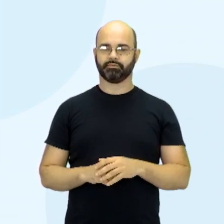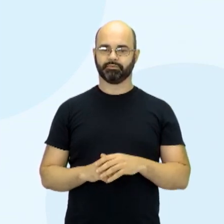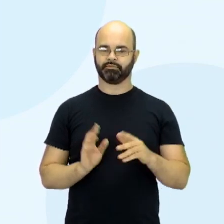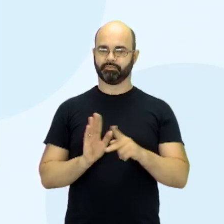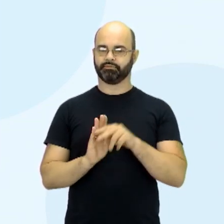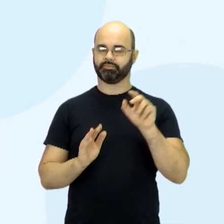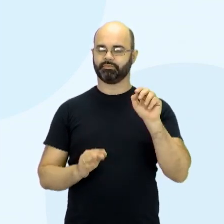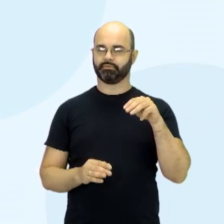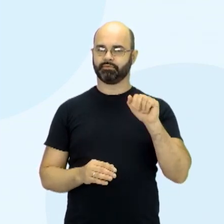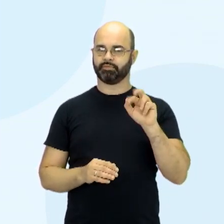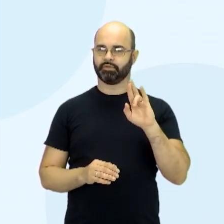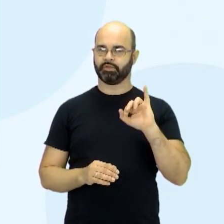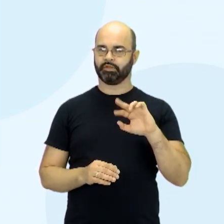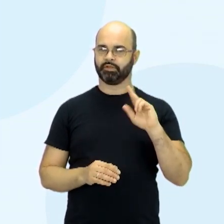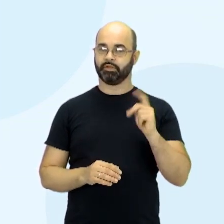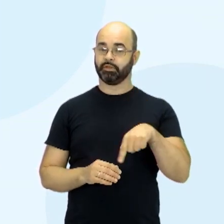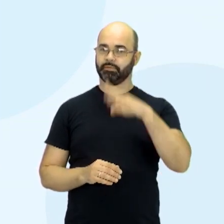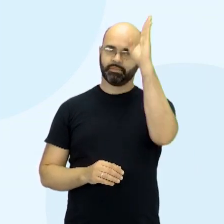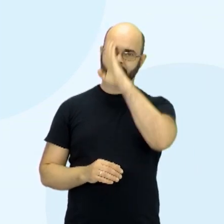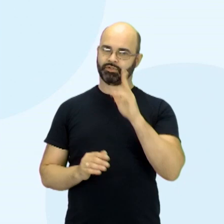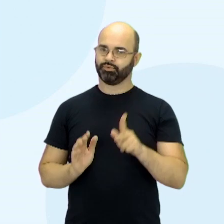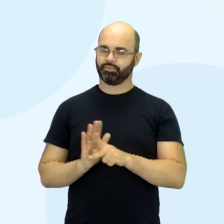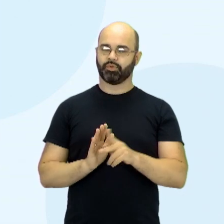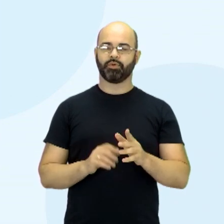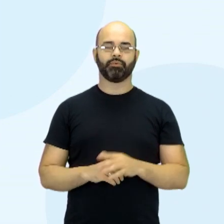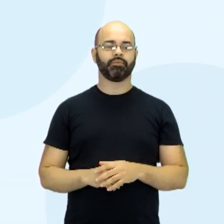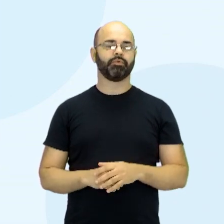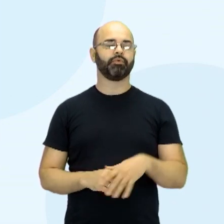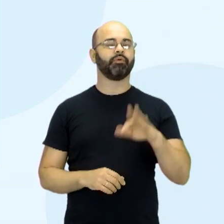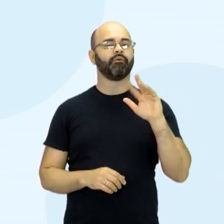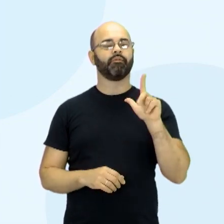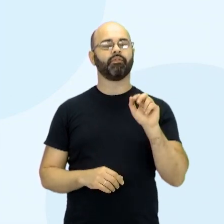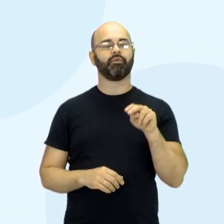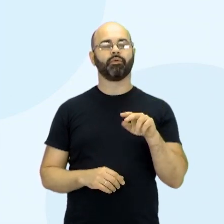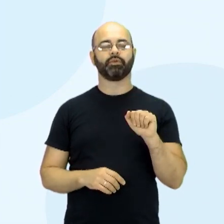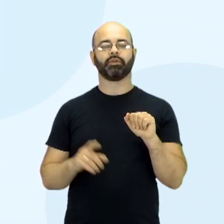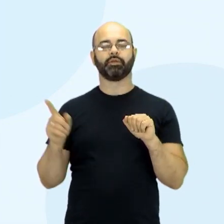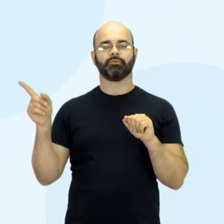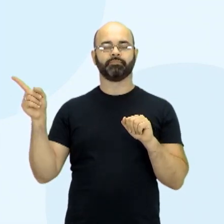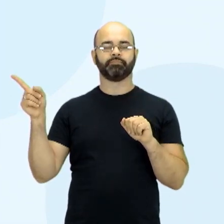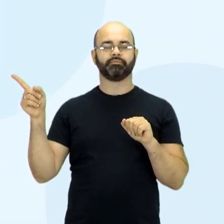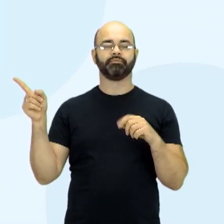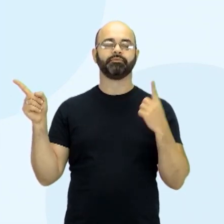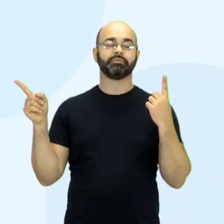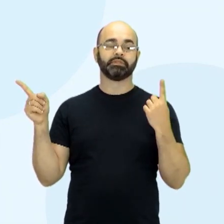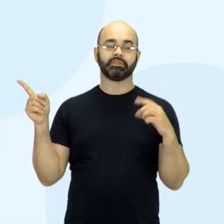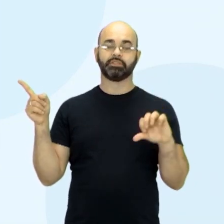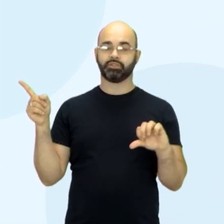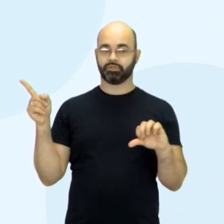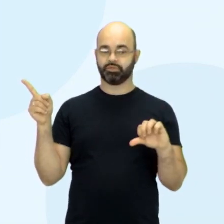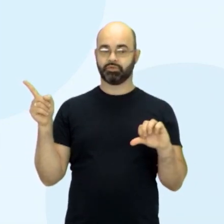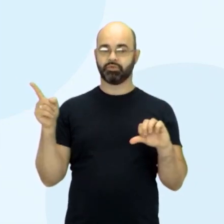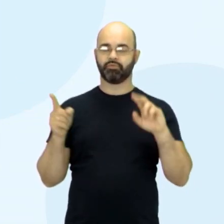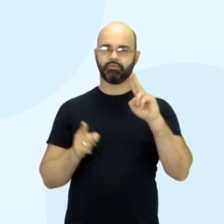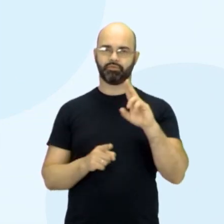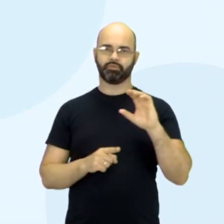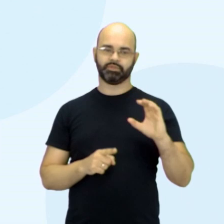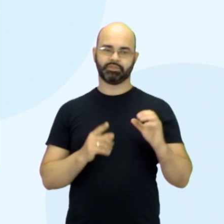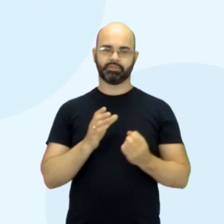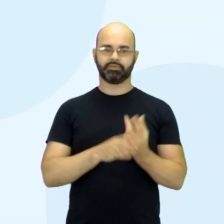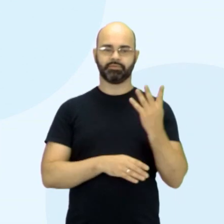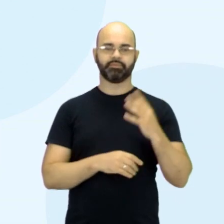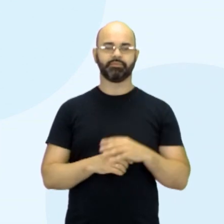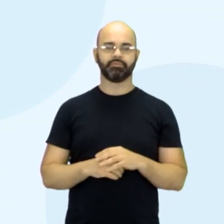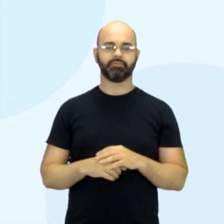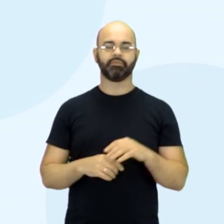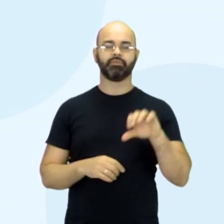que pertence ao Brasil. A Flona, nós temos 19, né, que foram unidades de conservação criadas,